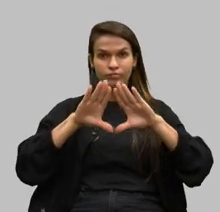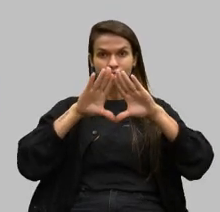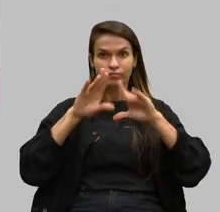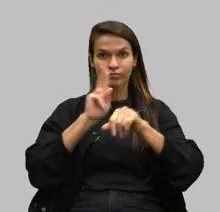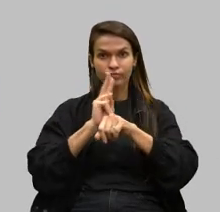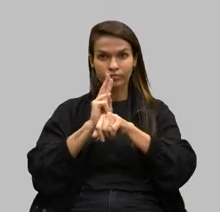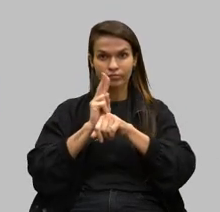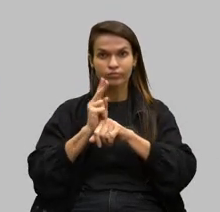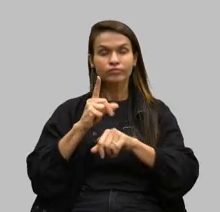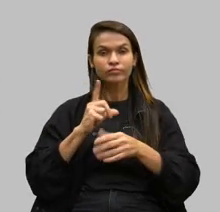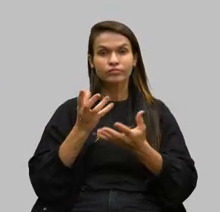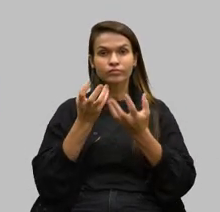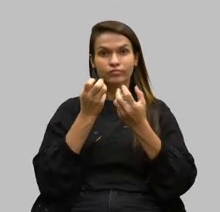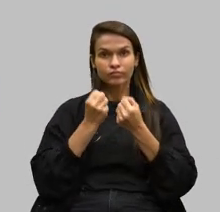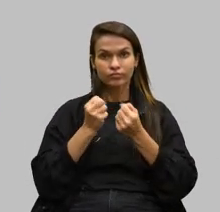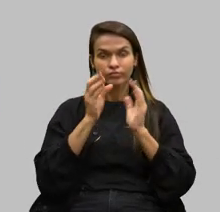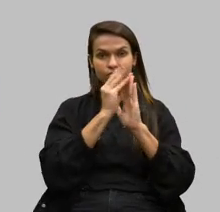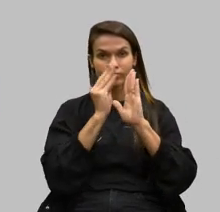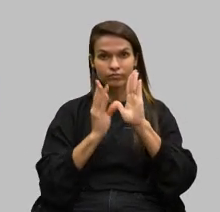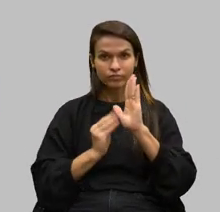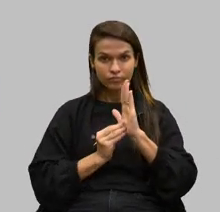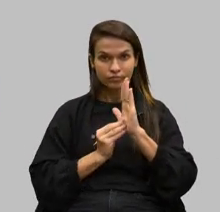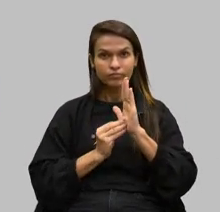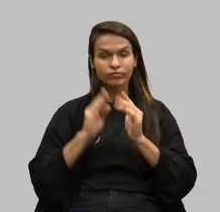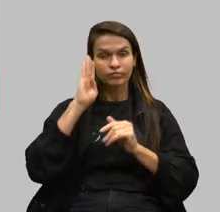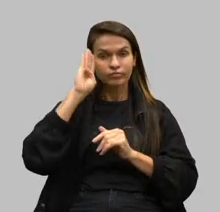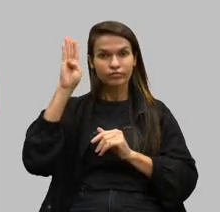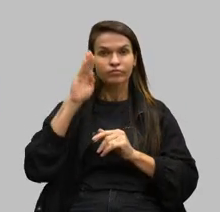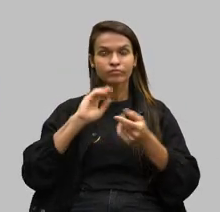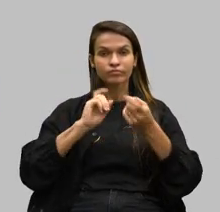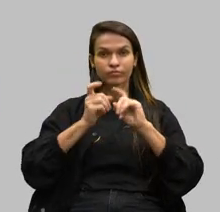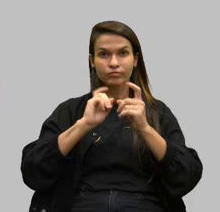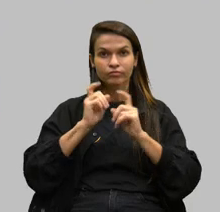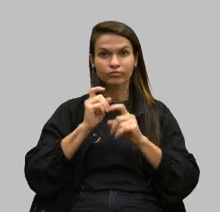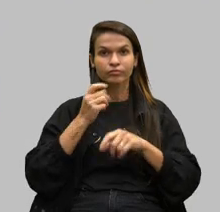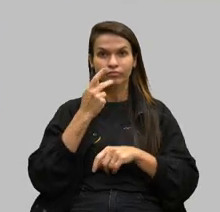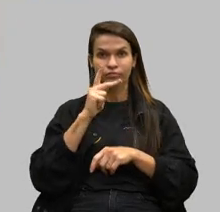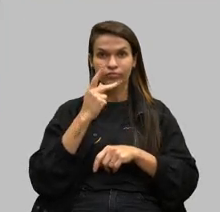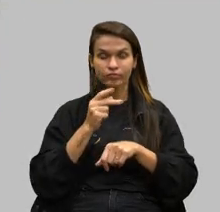conteúdo exclusivo sobre as reuniões no seu